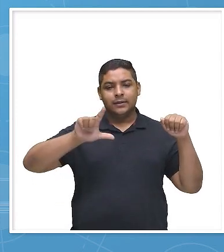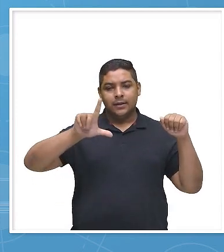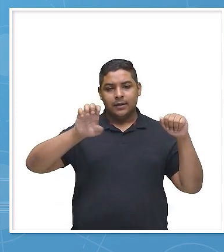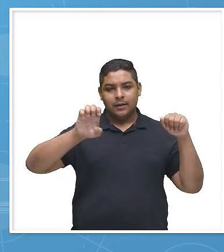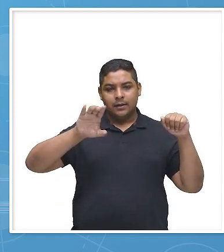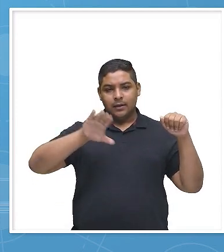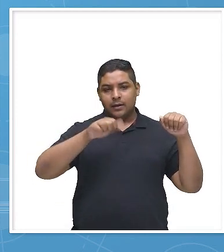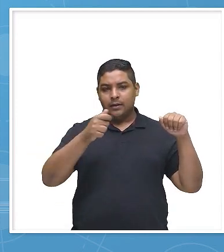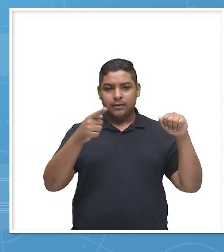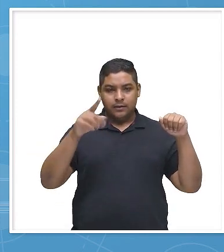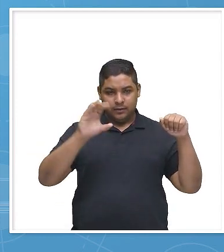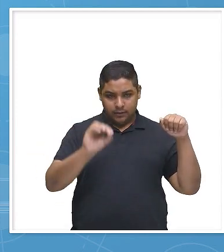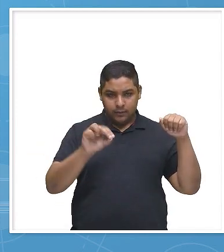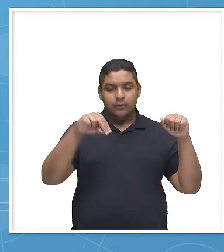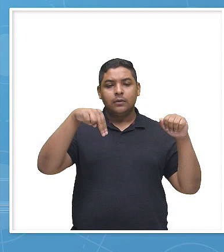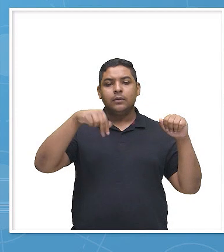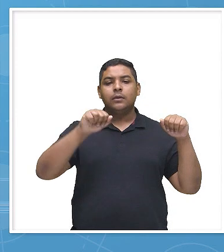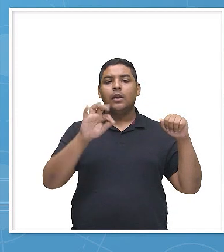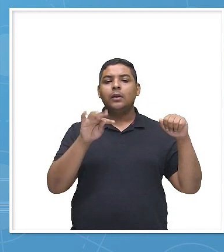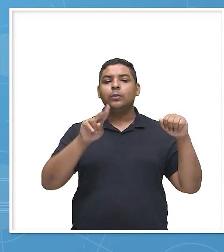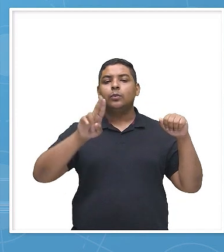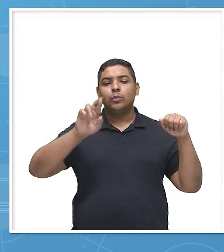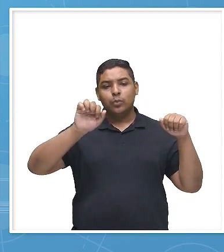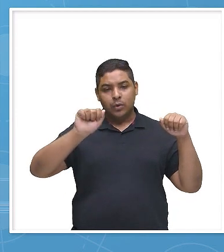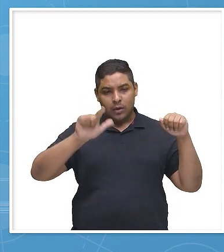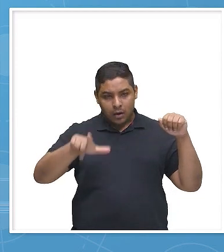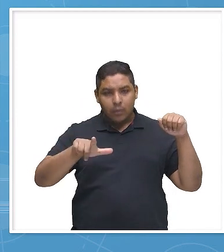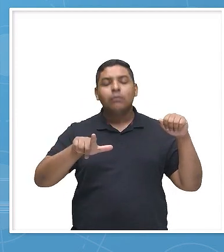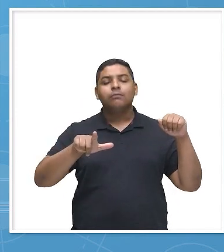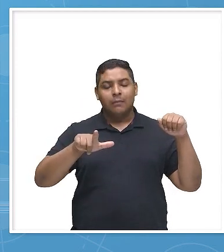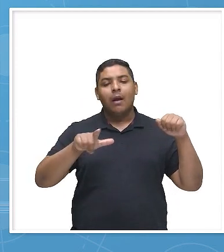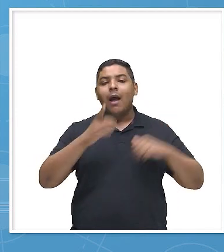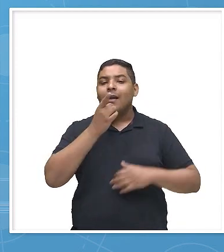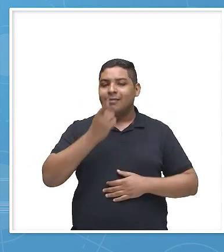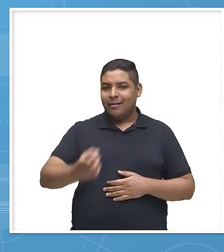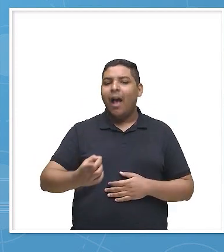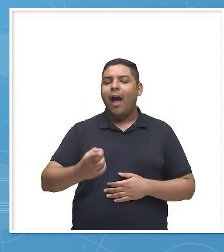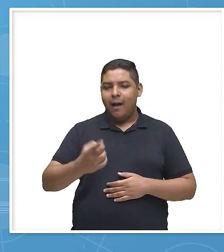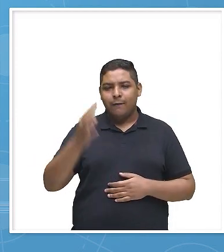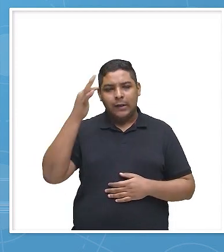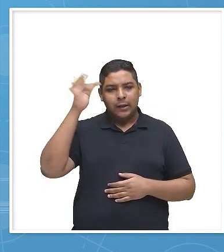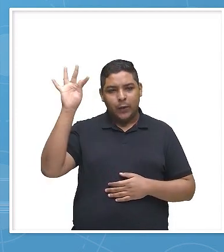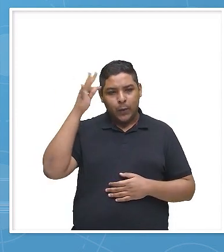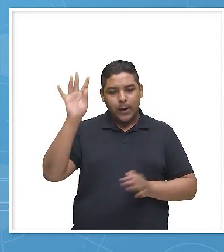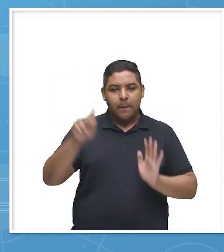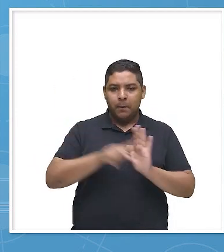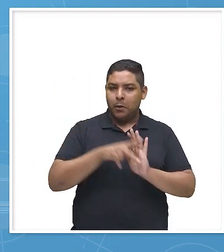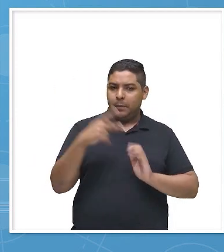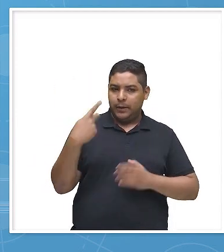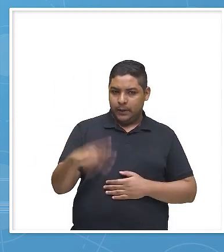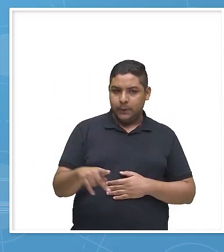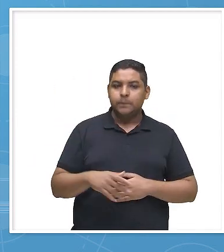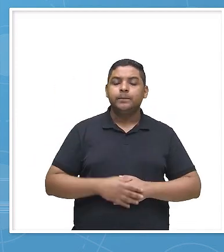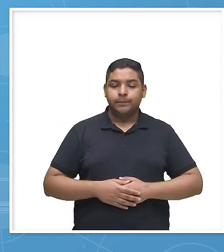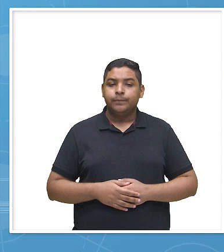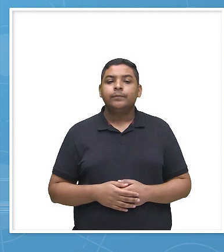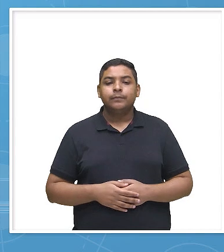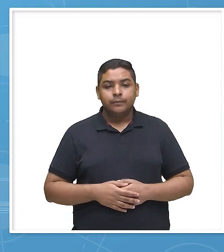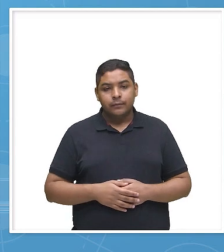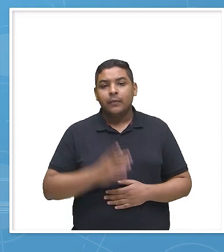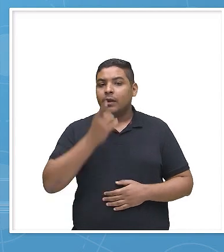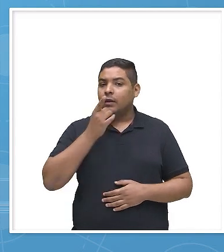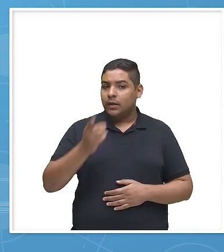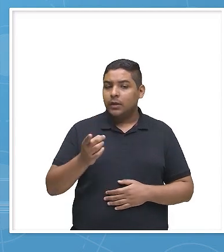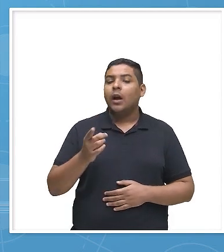Charles Darwin, o darwinismo, analisa a seleção natural das espécies. Segundo Charles Darwin, na